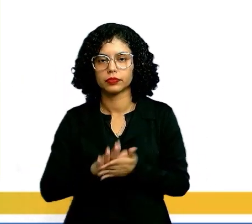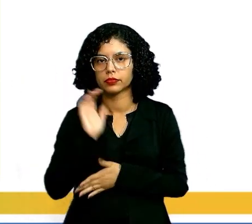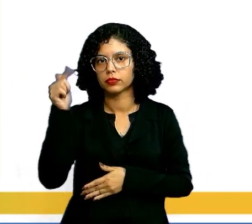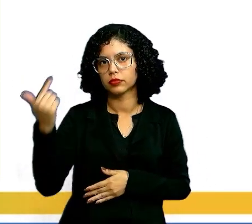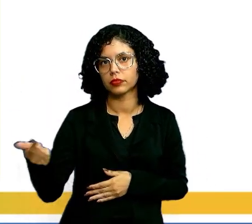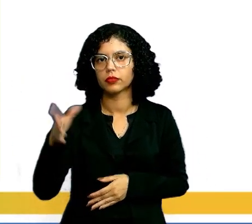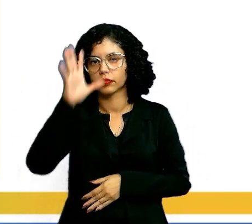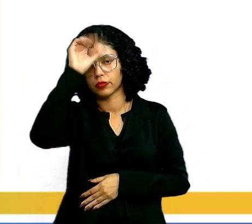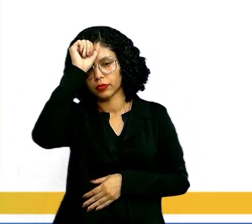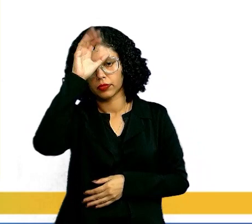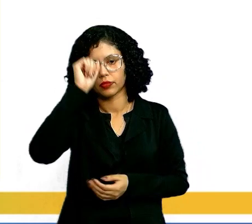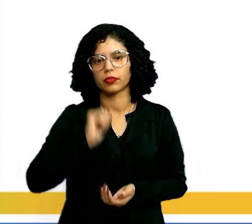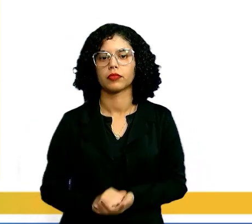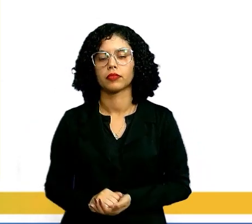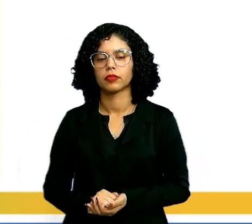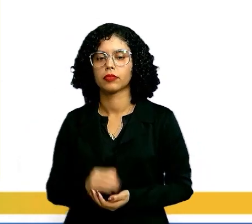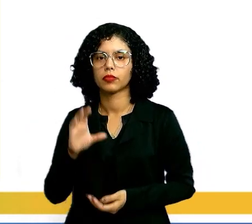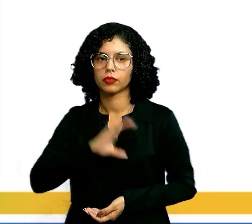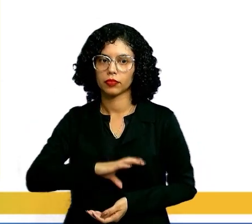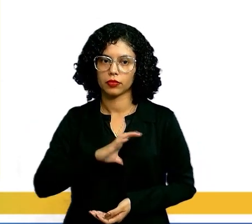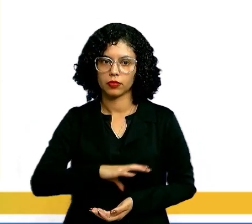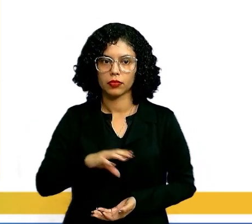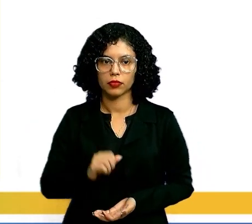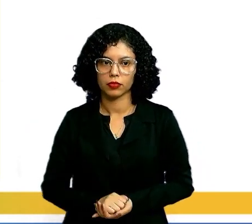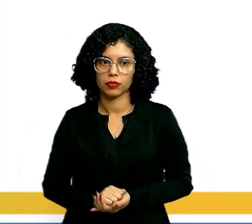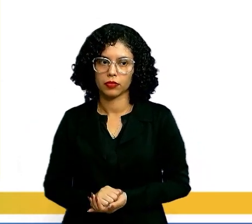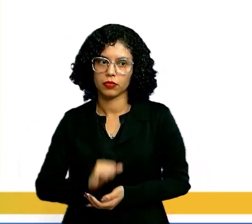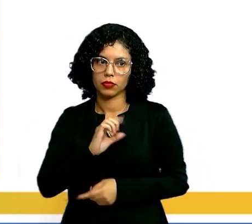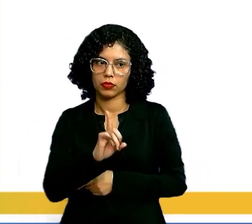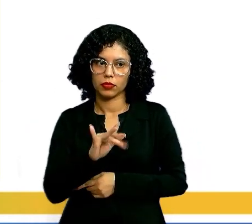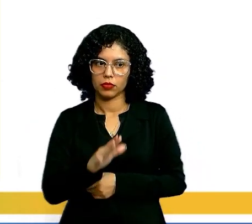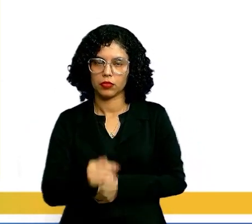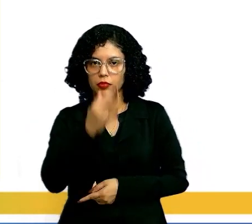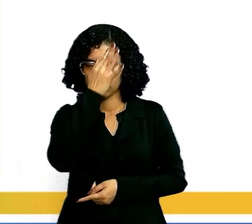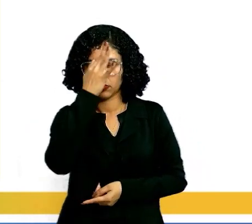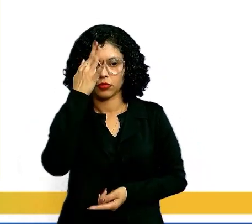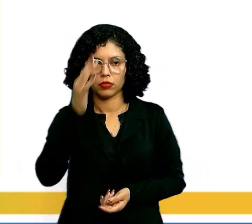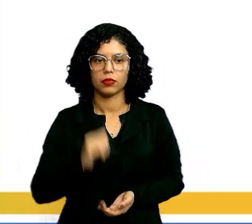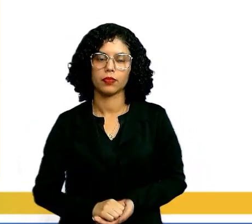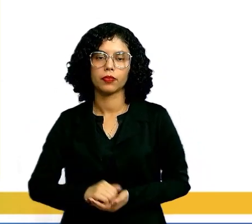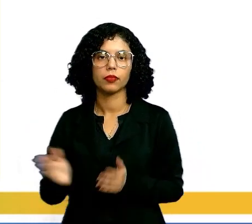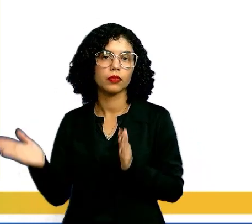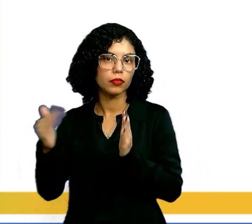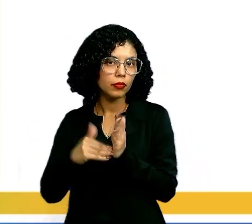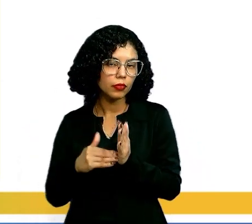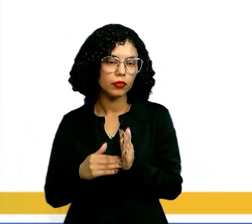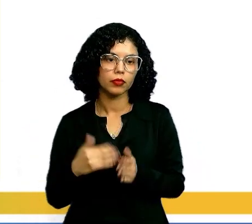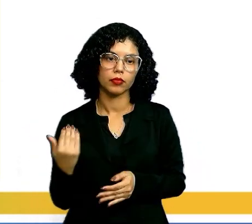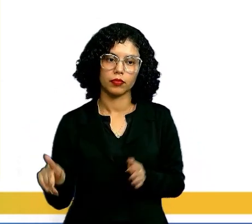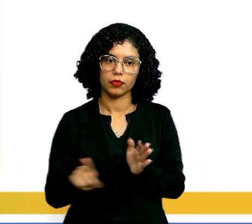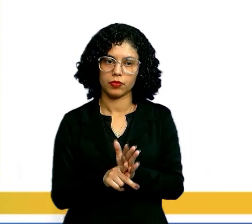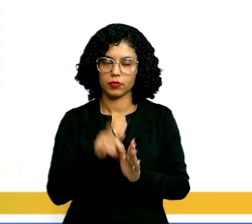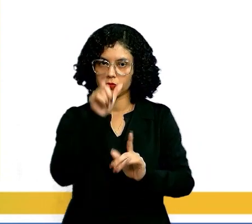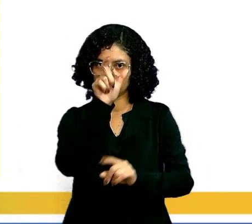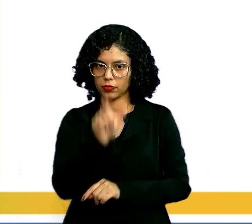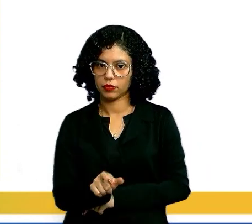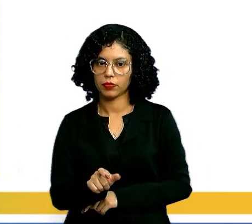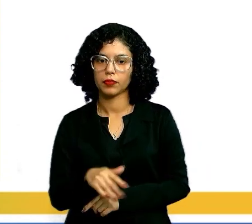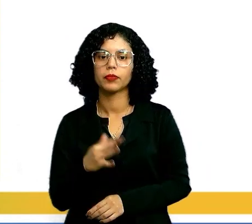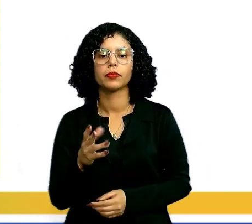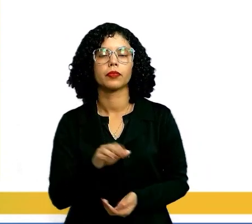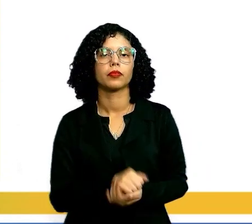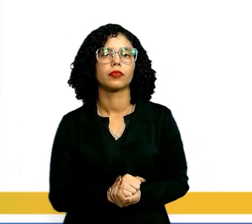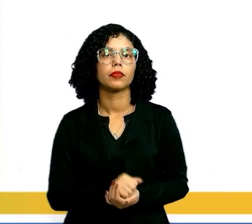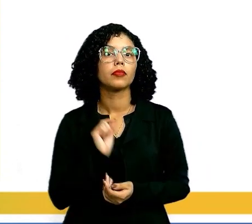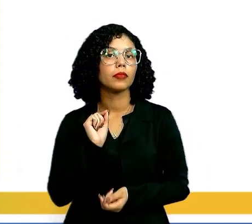aquilo que nós aprendemos na língua portuguesa o cinismo filosófico então a tese fundamental dessa corrente era